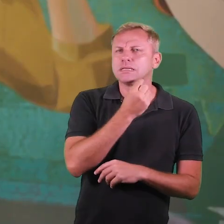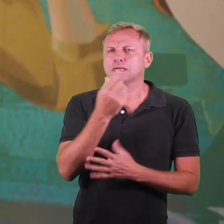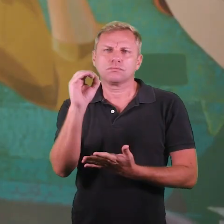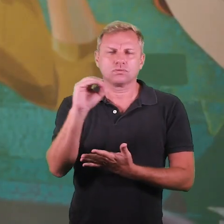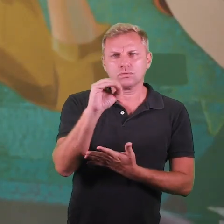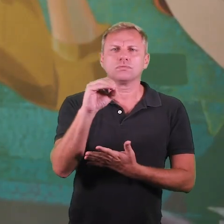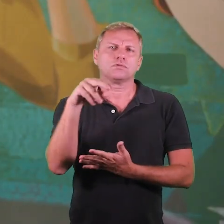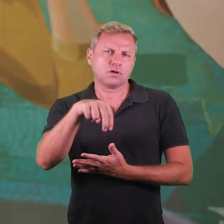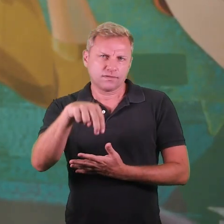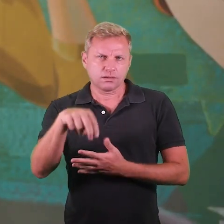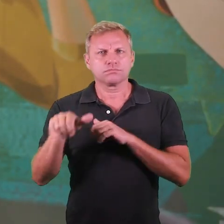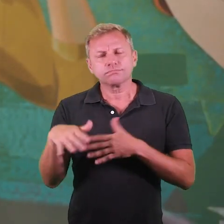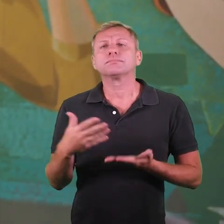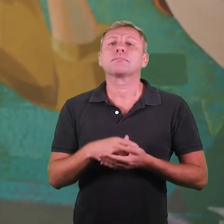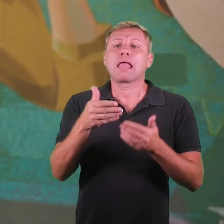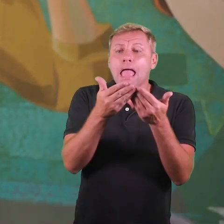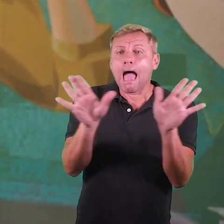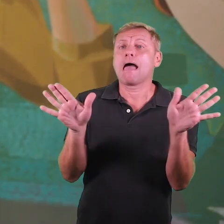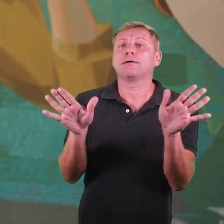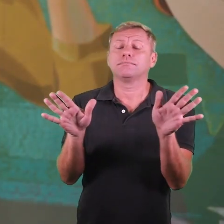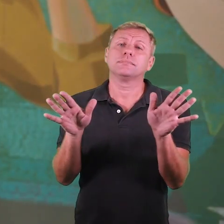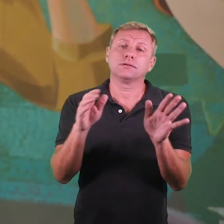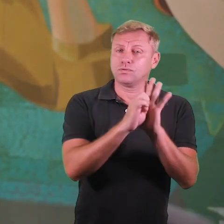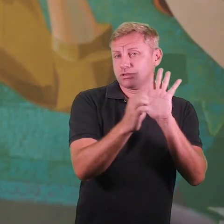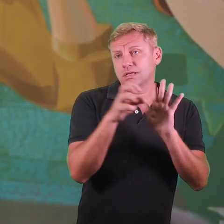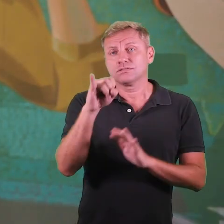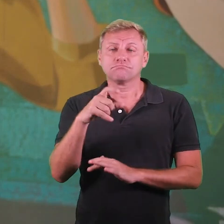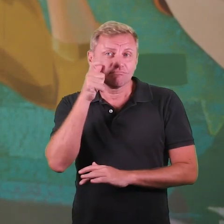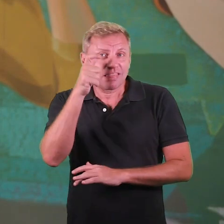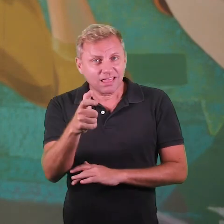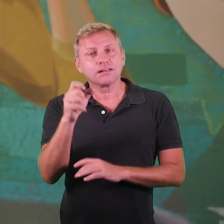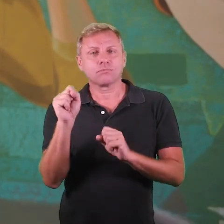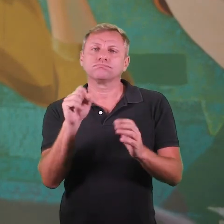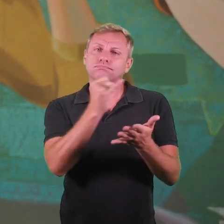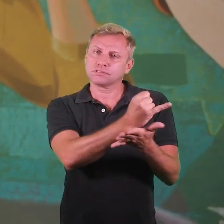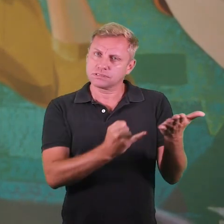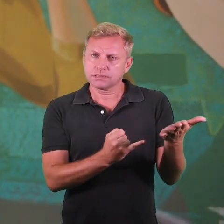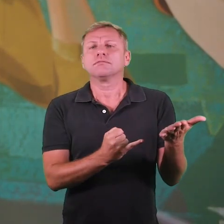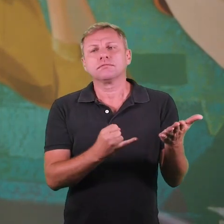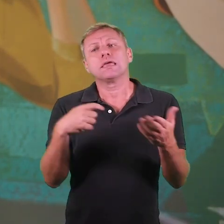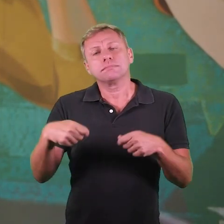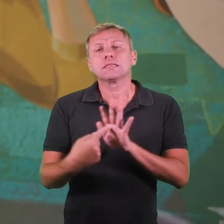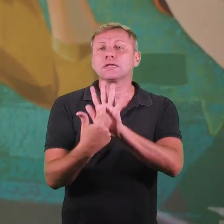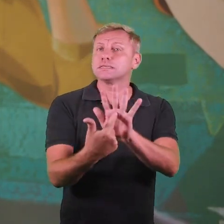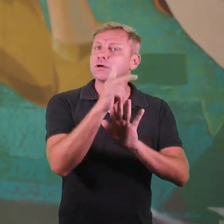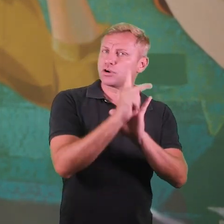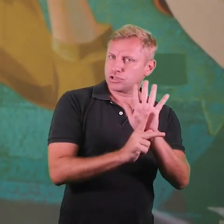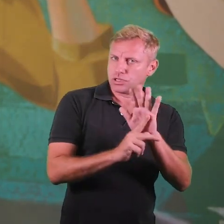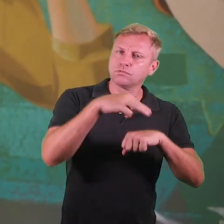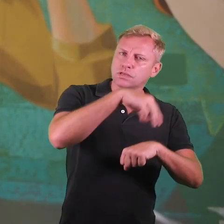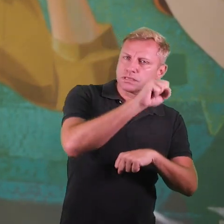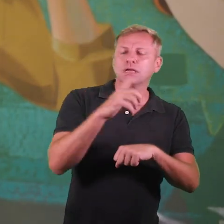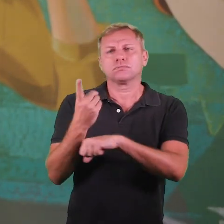outubro, novembro, abre o edital e aí os interessados, as interessadas se inscrevem e geralmente apresentam um projeto, tanto para o